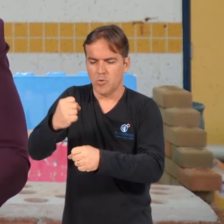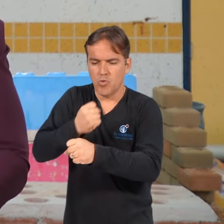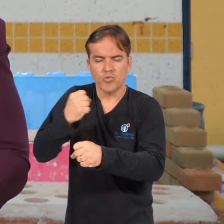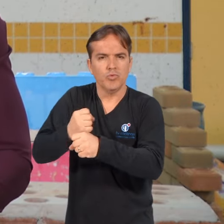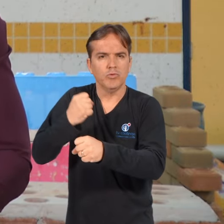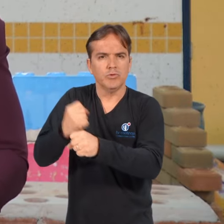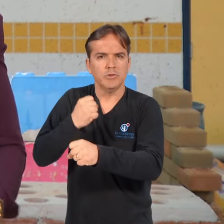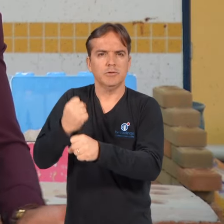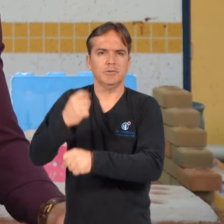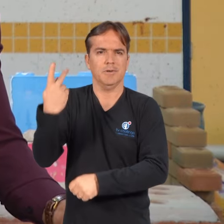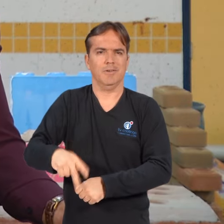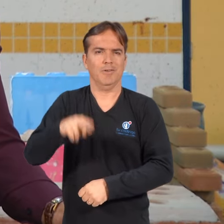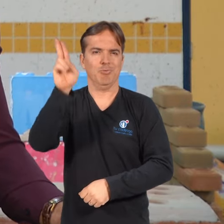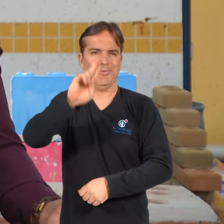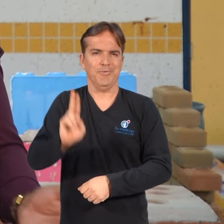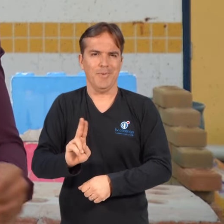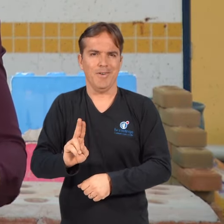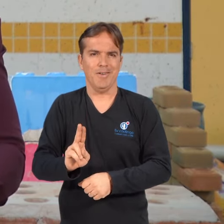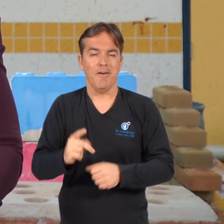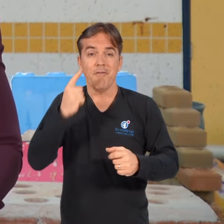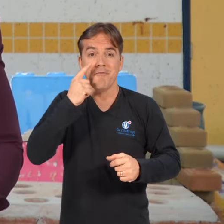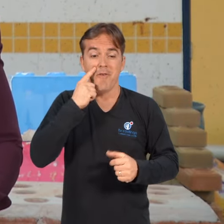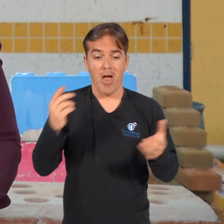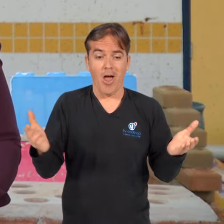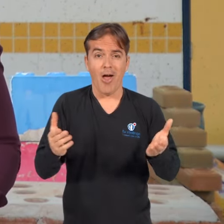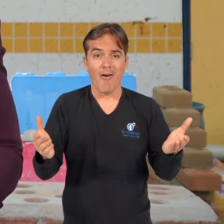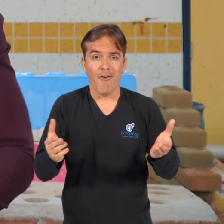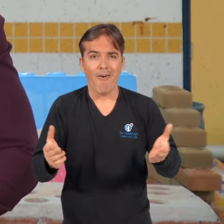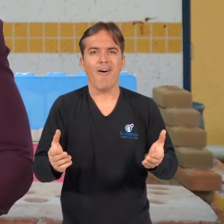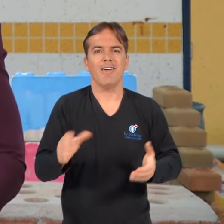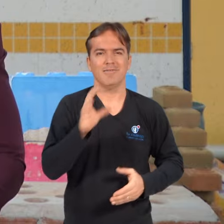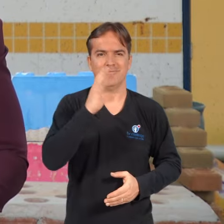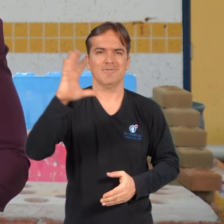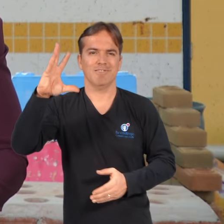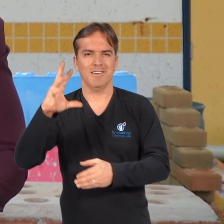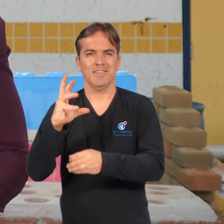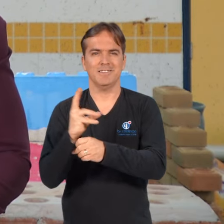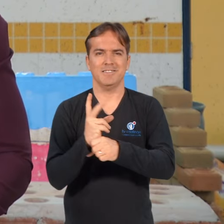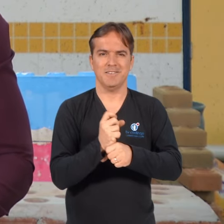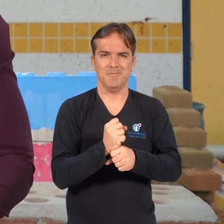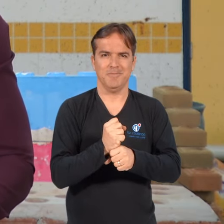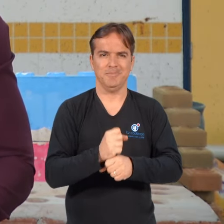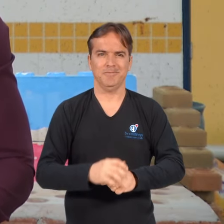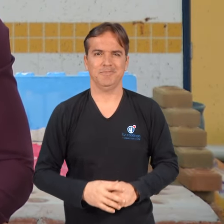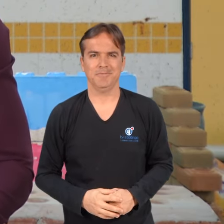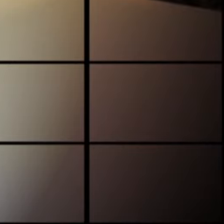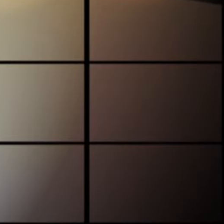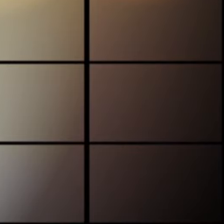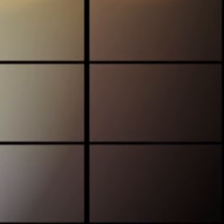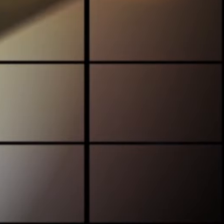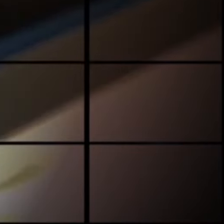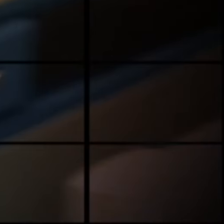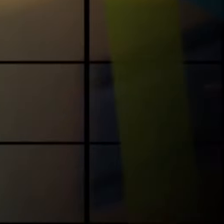da Univasf. Conheça mais sobre essa iniciativa nesta edição do Ciência no Semiárido.